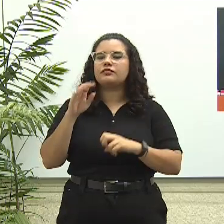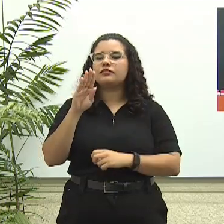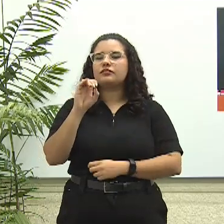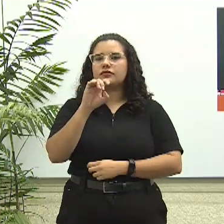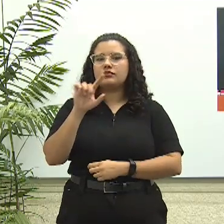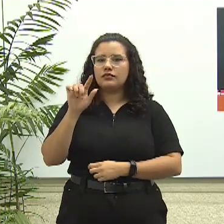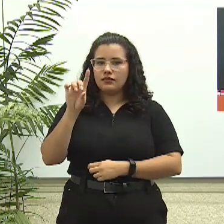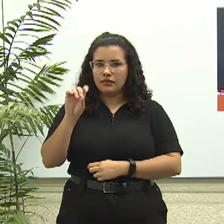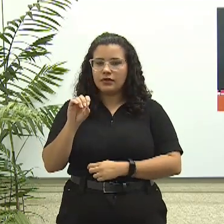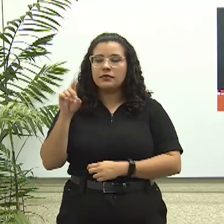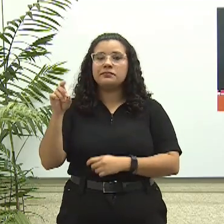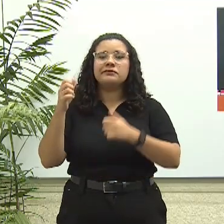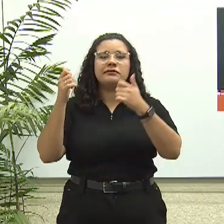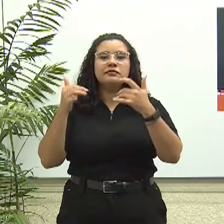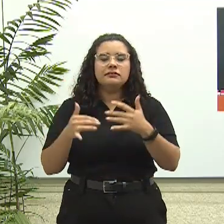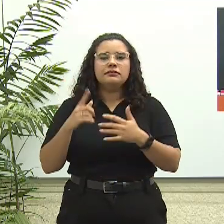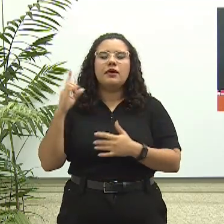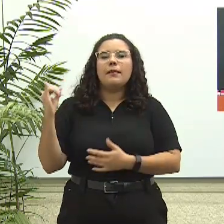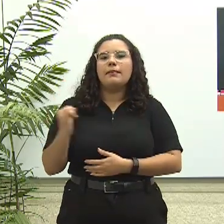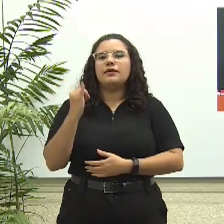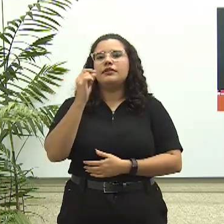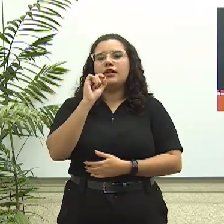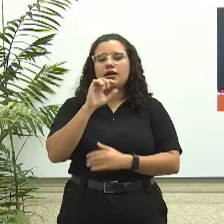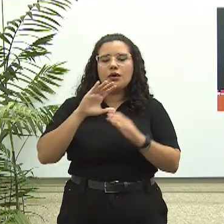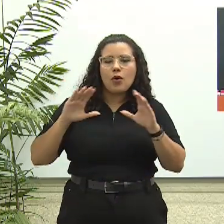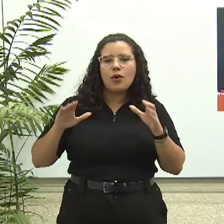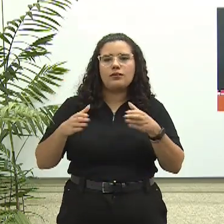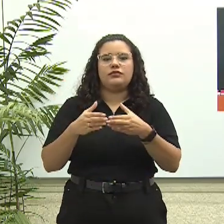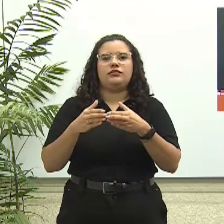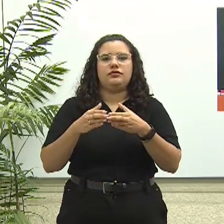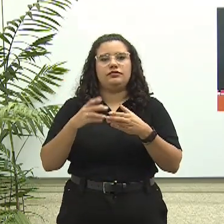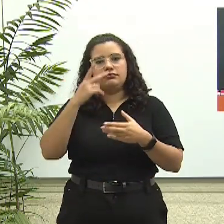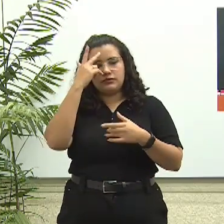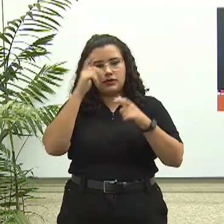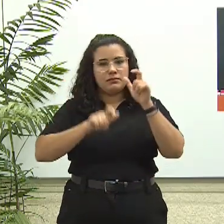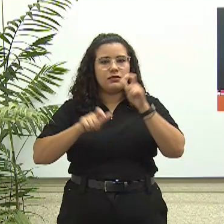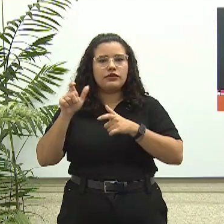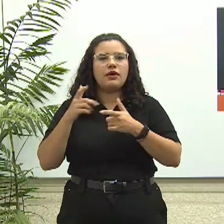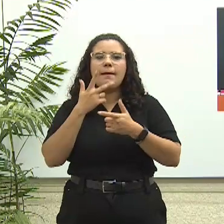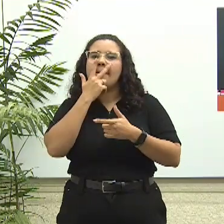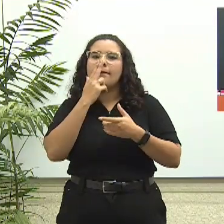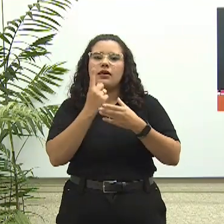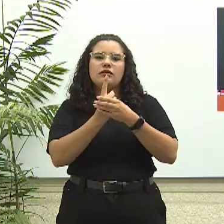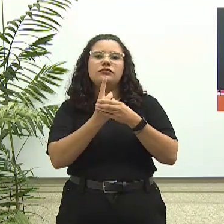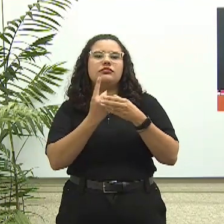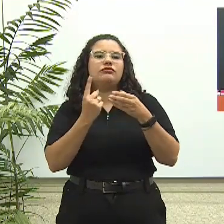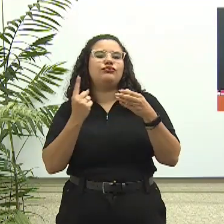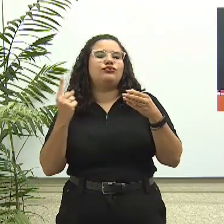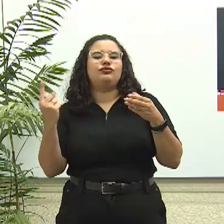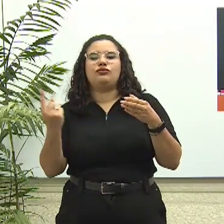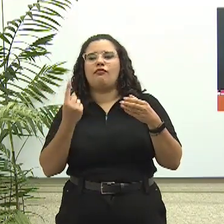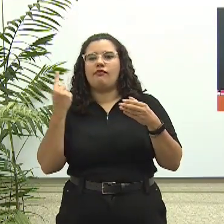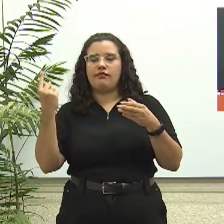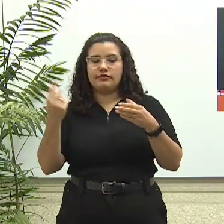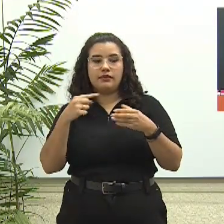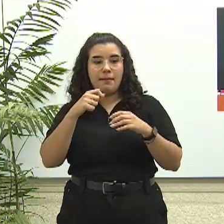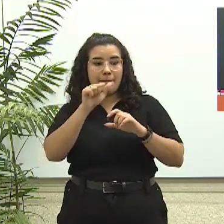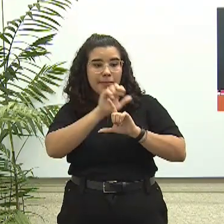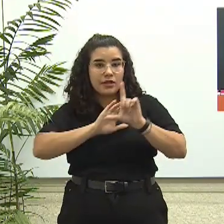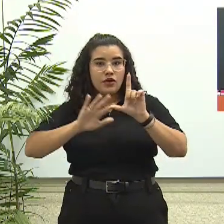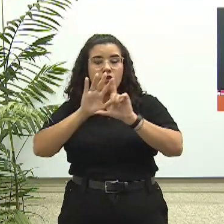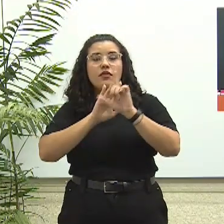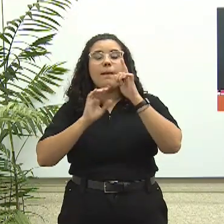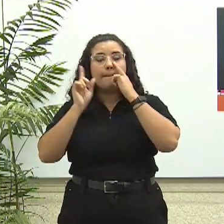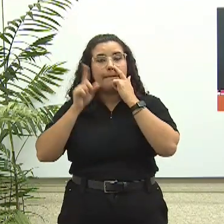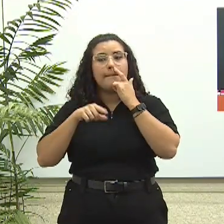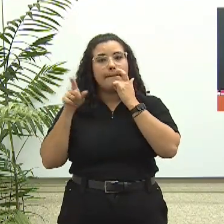quando ele falava a importância das Comunidades as pessoas foram ficando sozinhas e essas plataformas fazem você